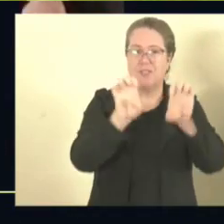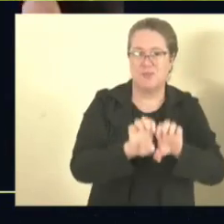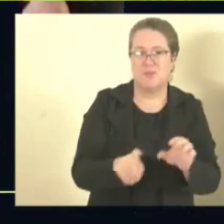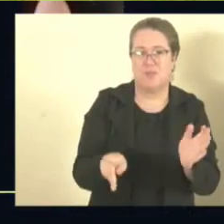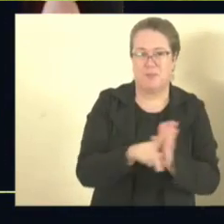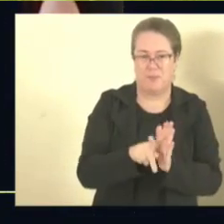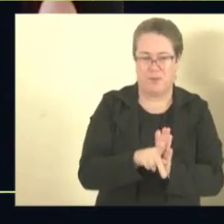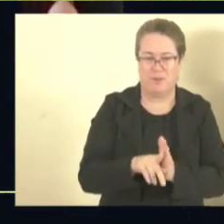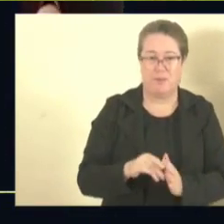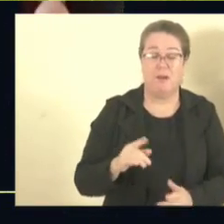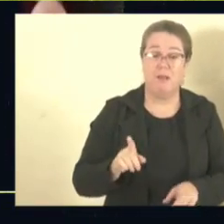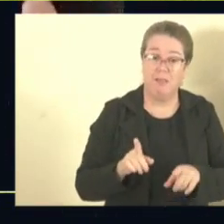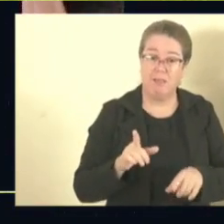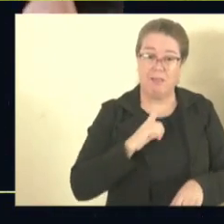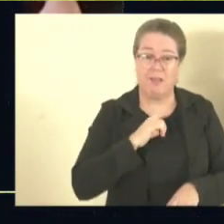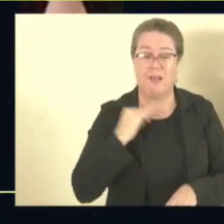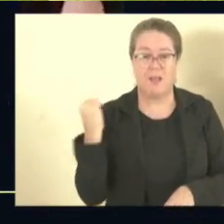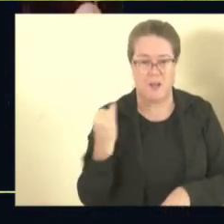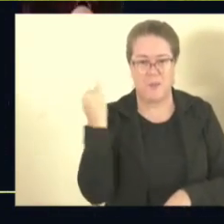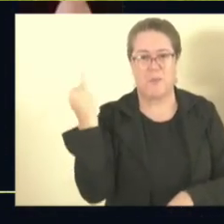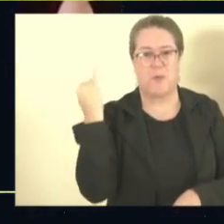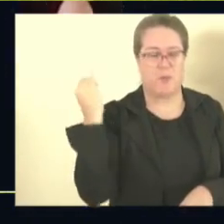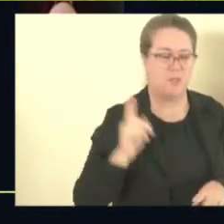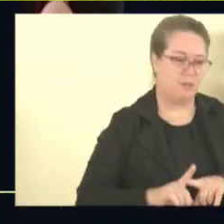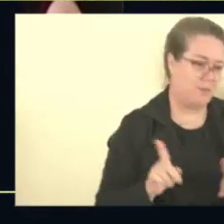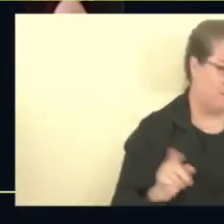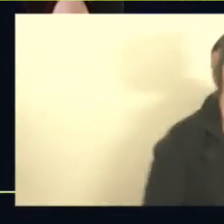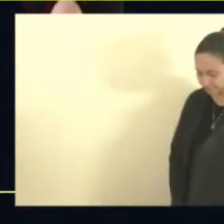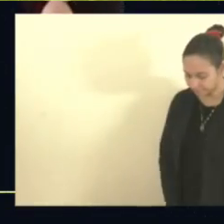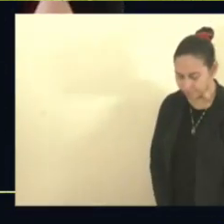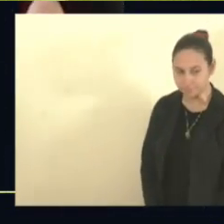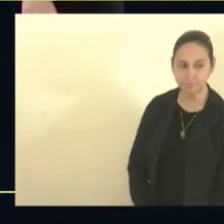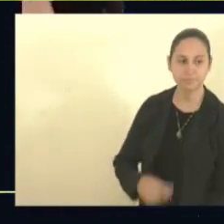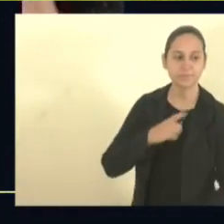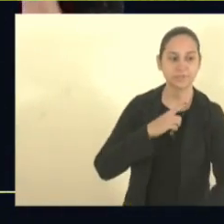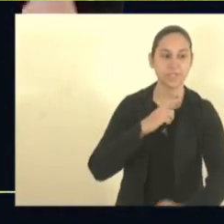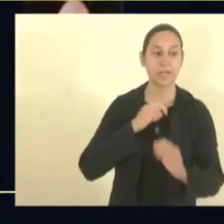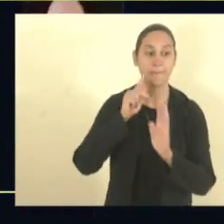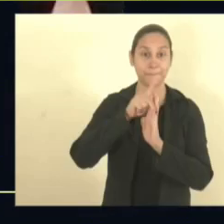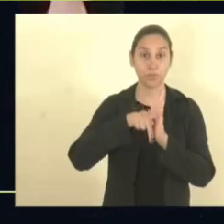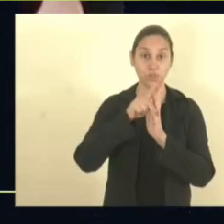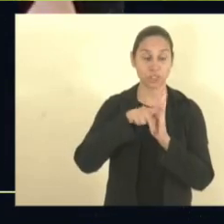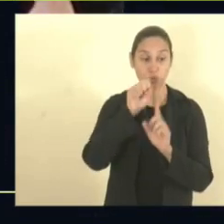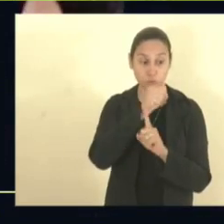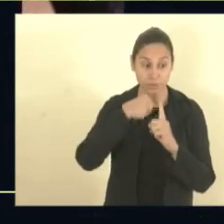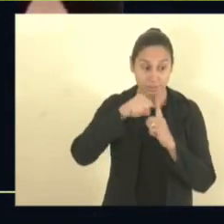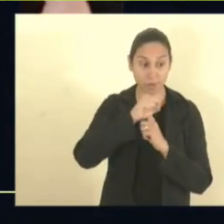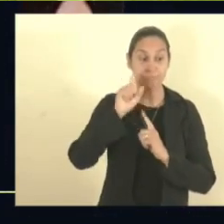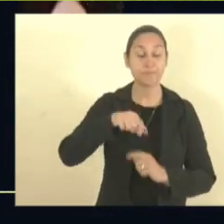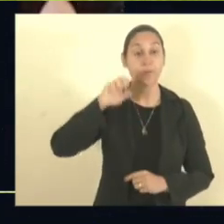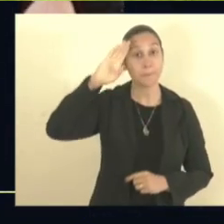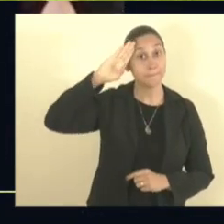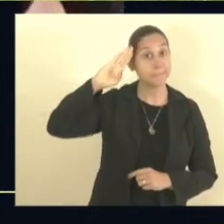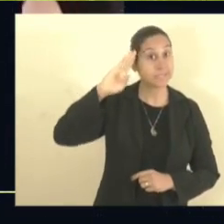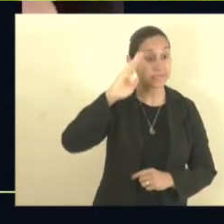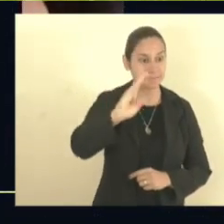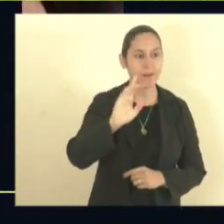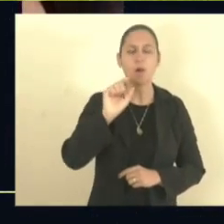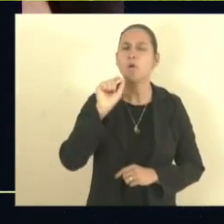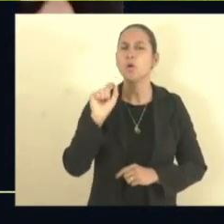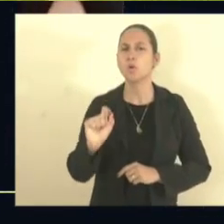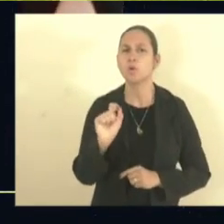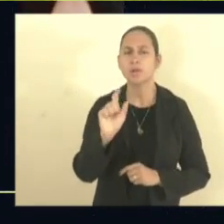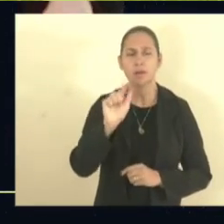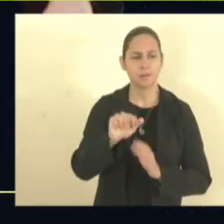tenha sua importância, mas que tenha projetos sociais. E o principal deles é o prolongamento